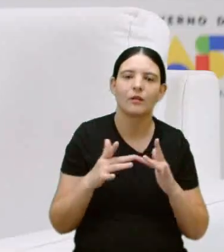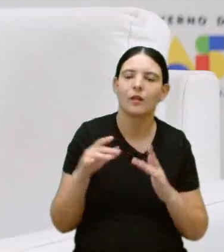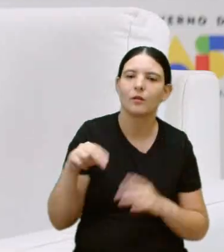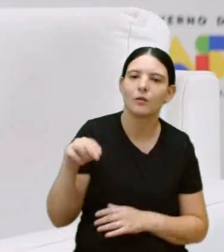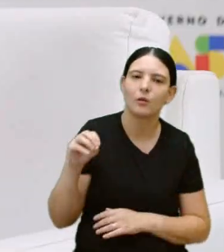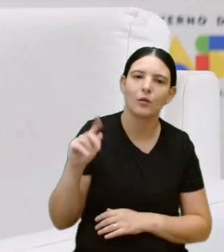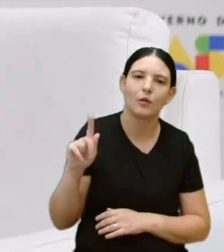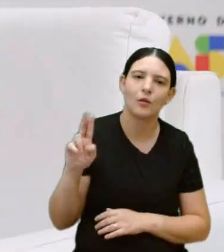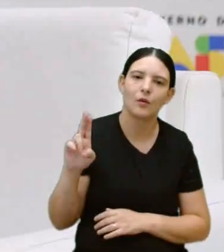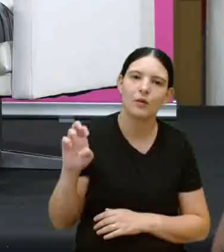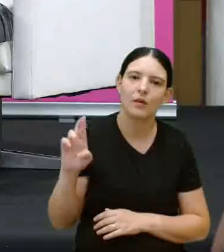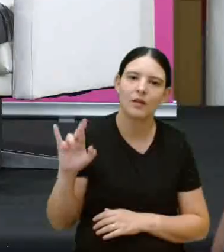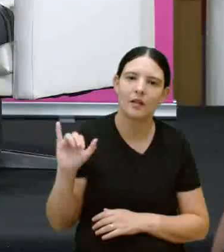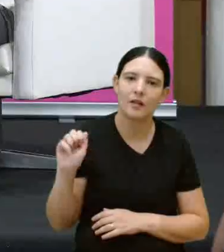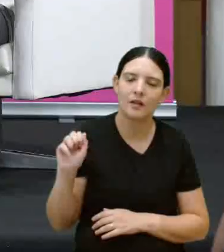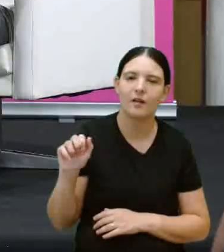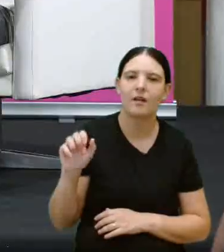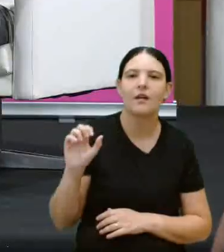nogueira@gmail.com. Nogueira sem o i.